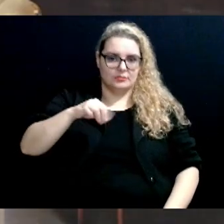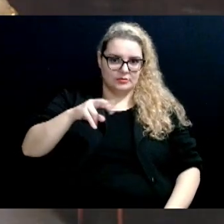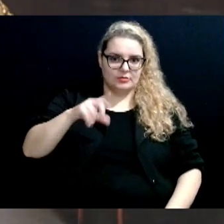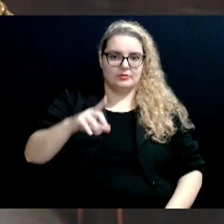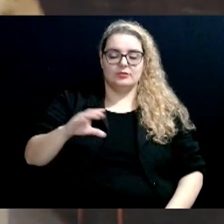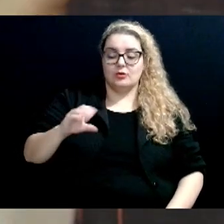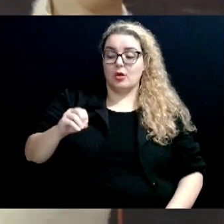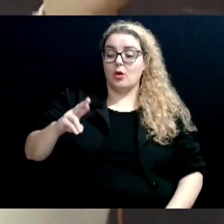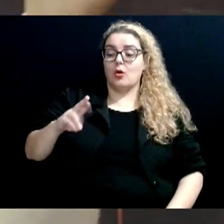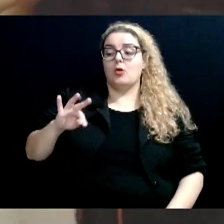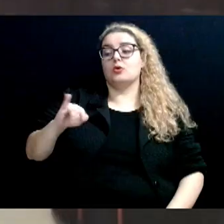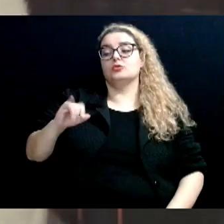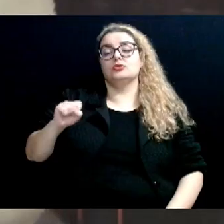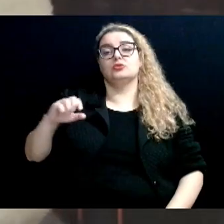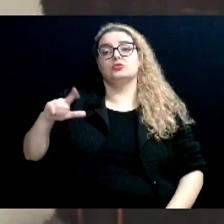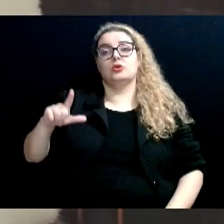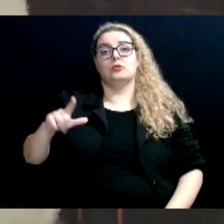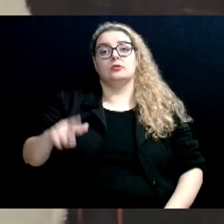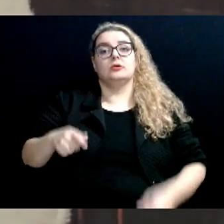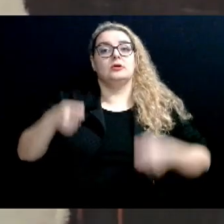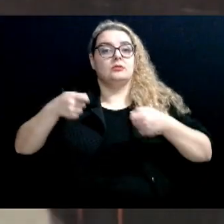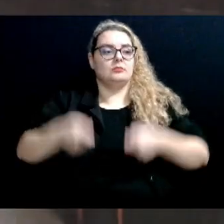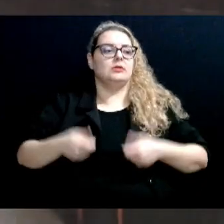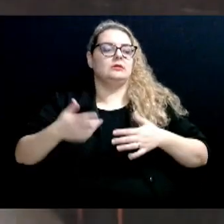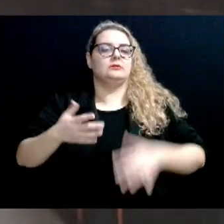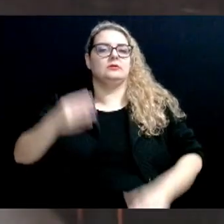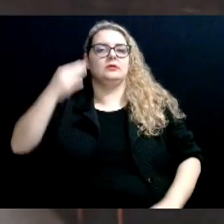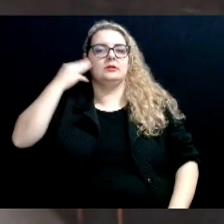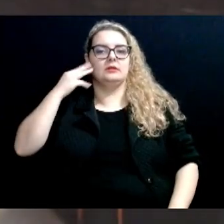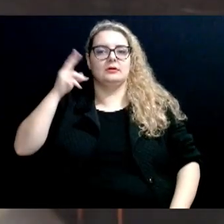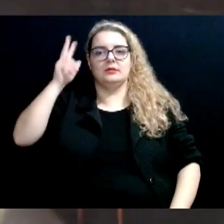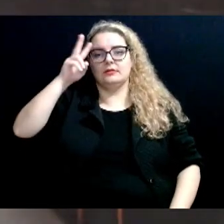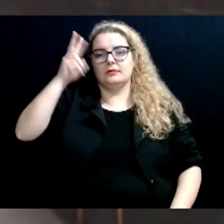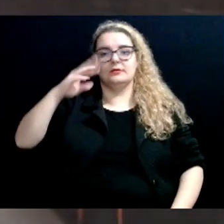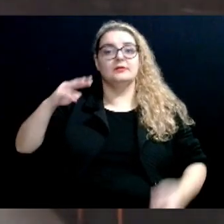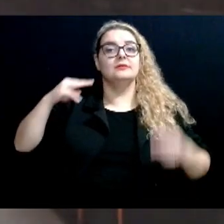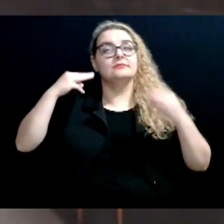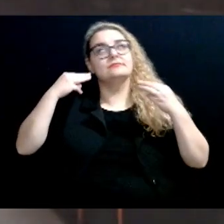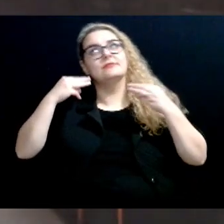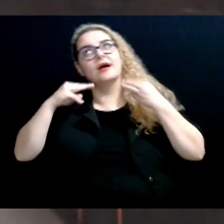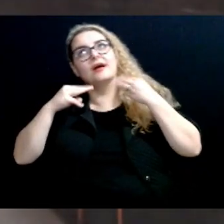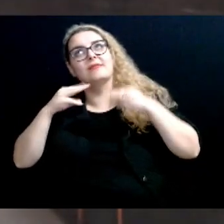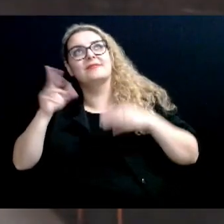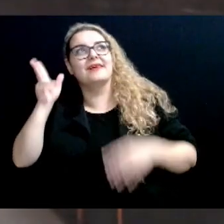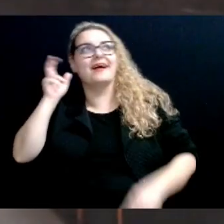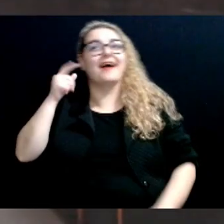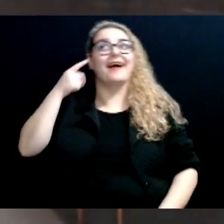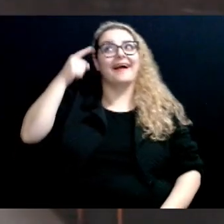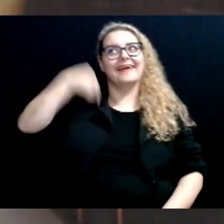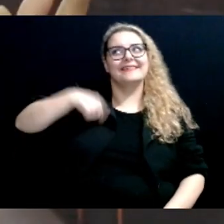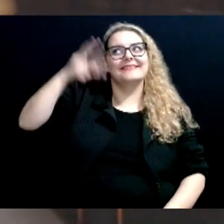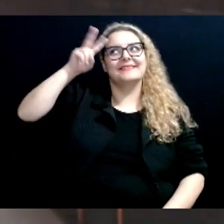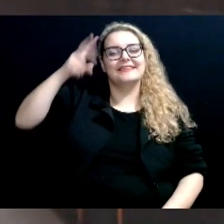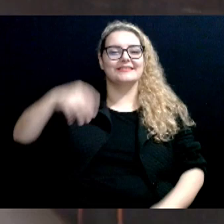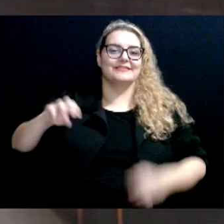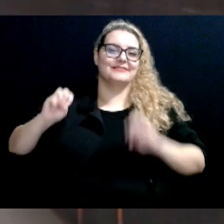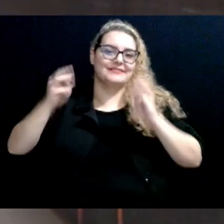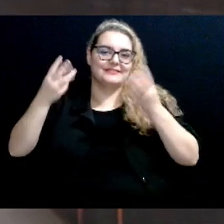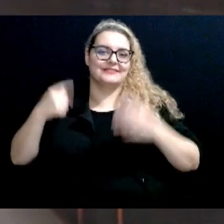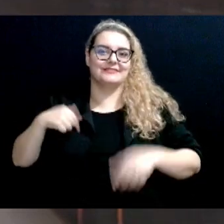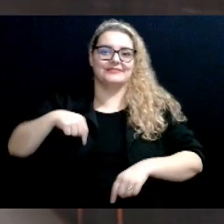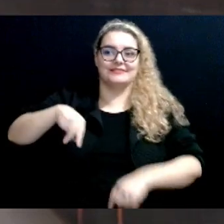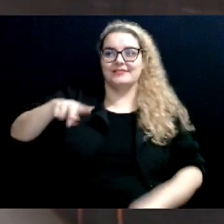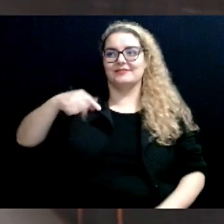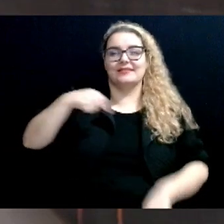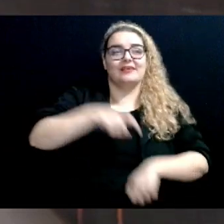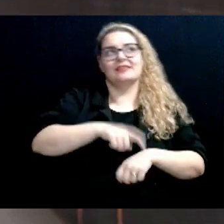ajuda a consolidar a memória. Você sempre vai lembrar quando você vai ouvir a música, pô, que legal, pô, foi tão legal a hora que tocou, né, a banda